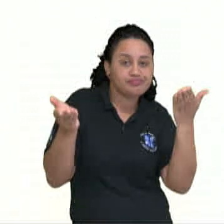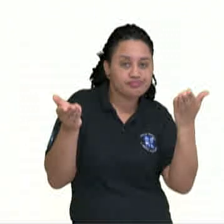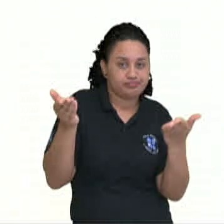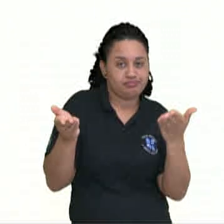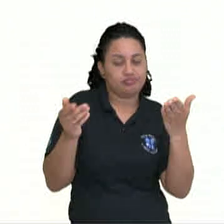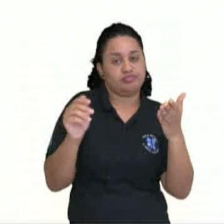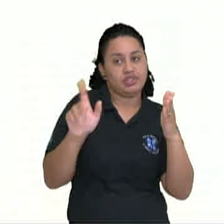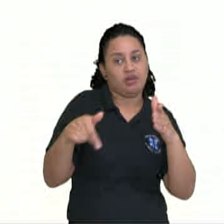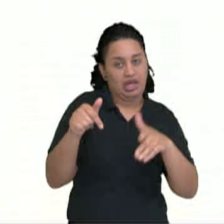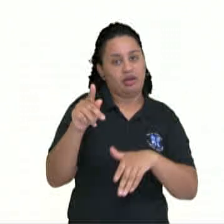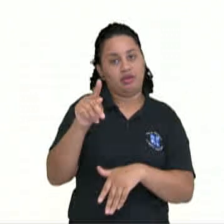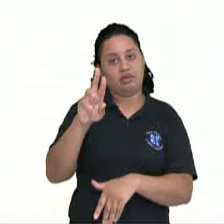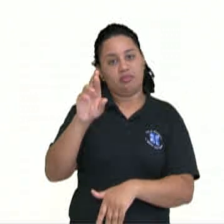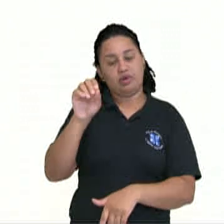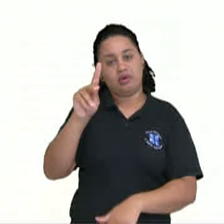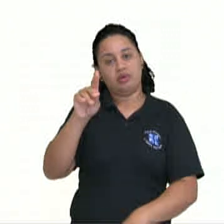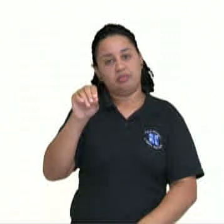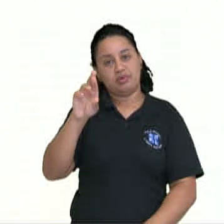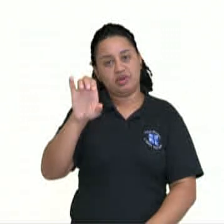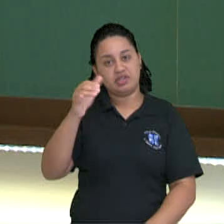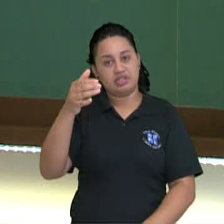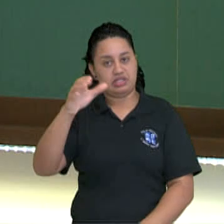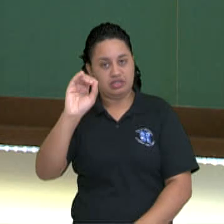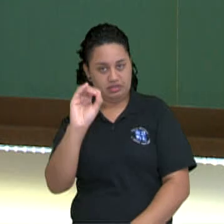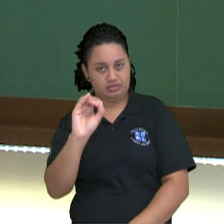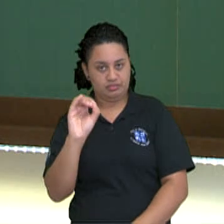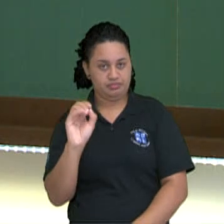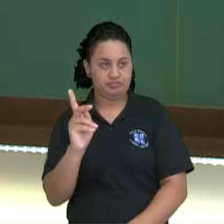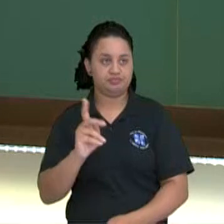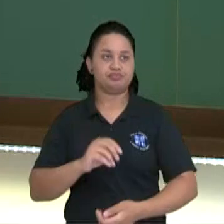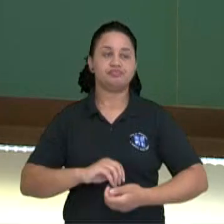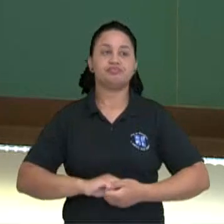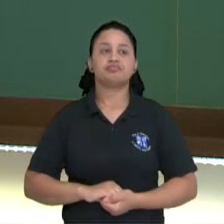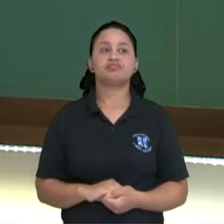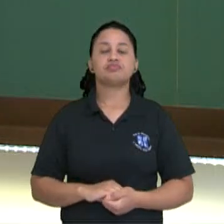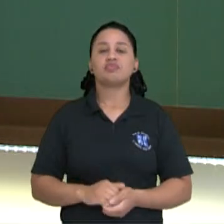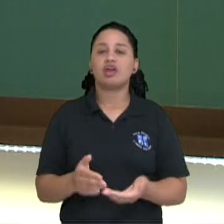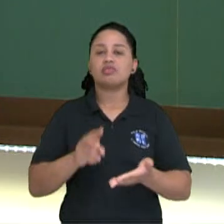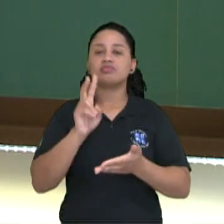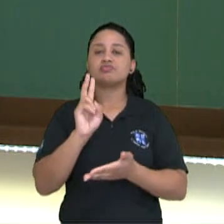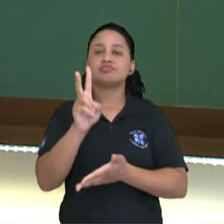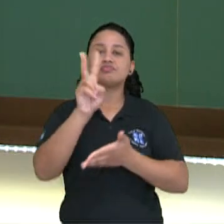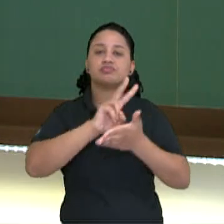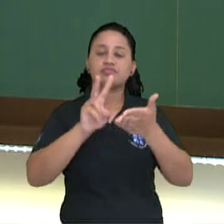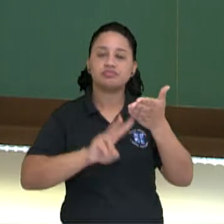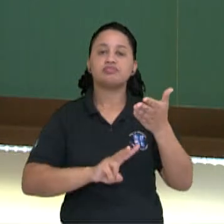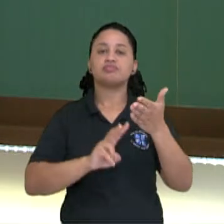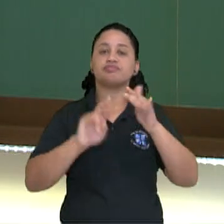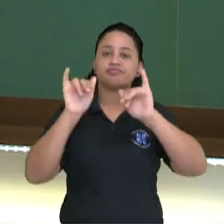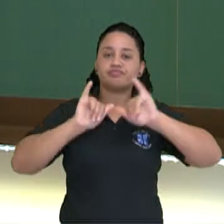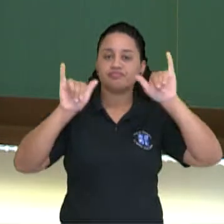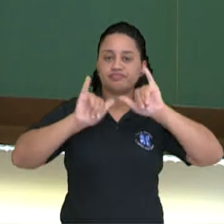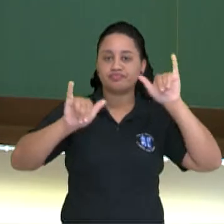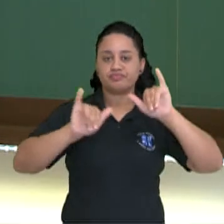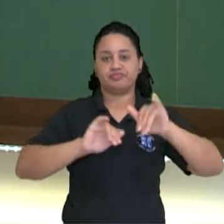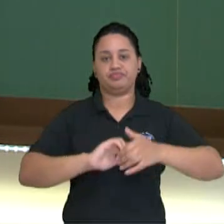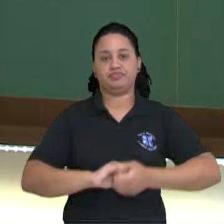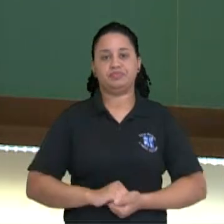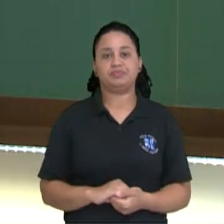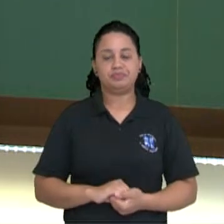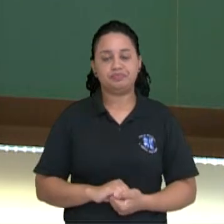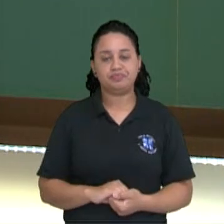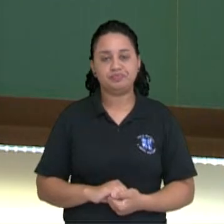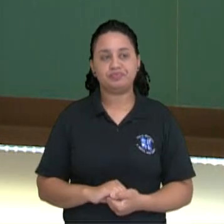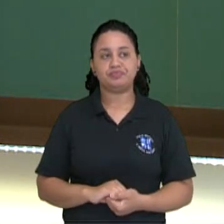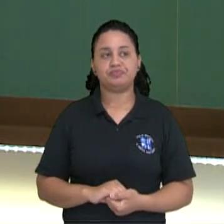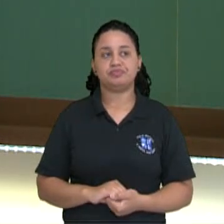as reclamações sobre os serviços. Vamos continuar aqui com a leitura, então,